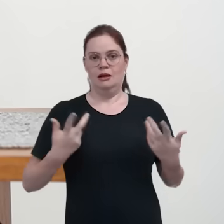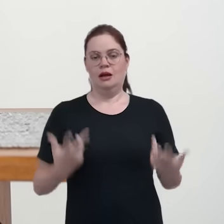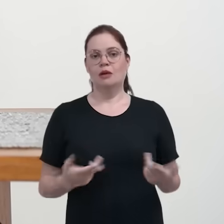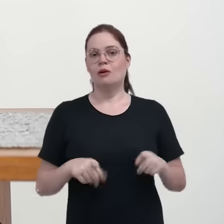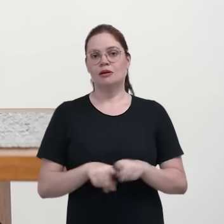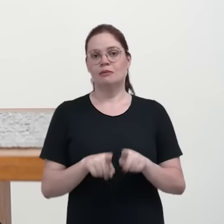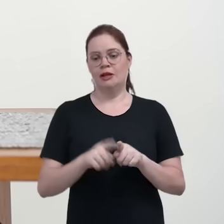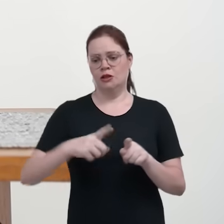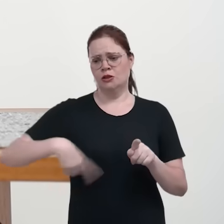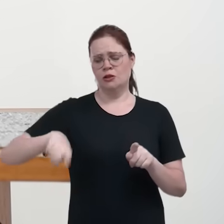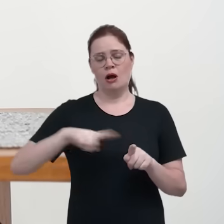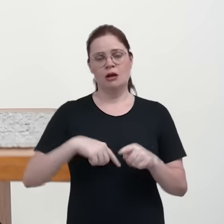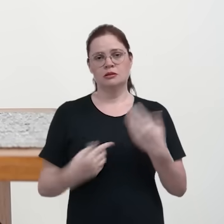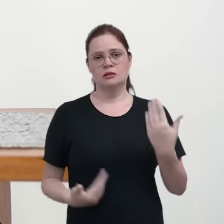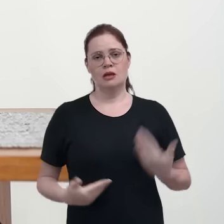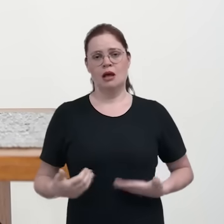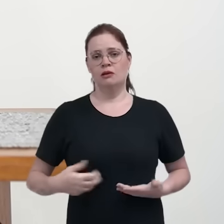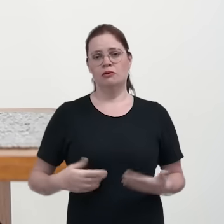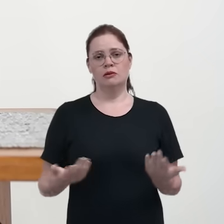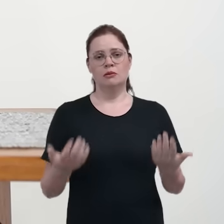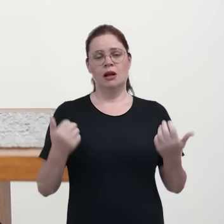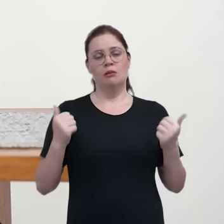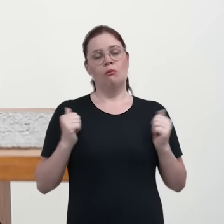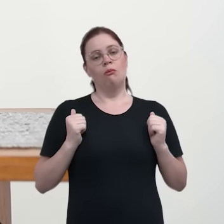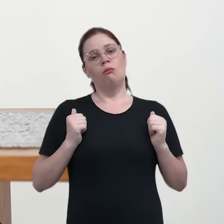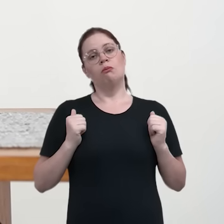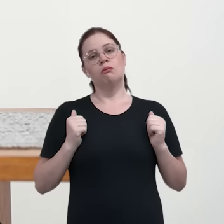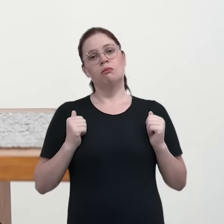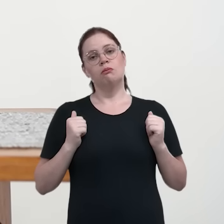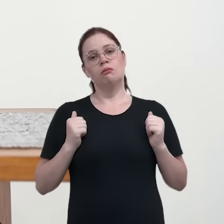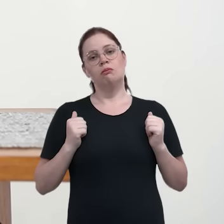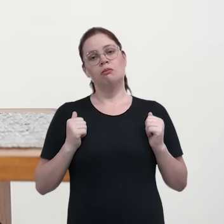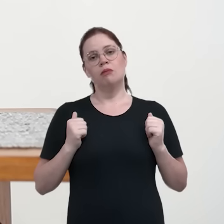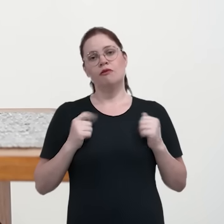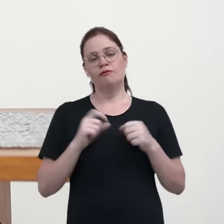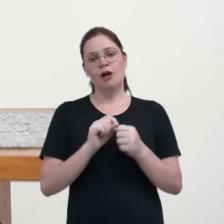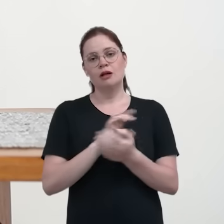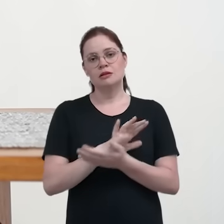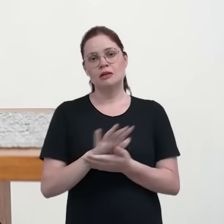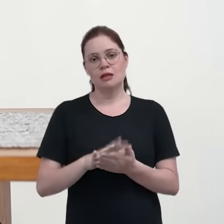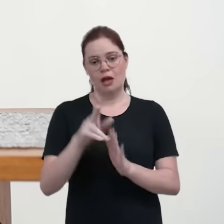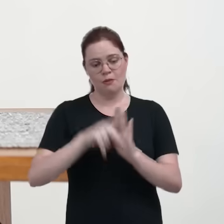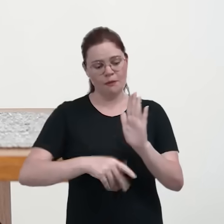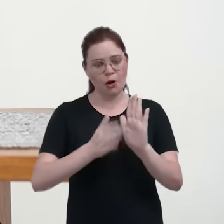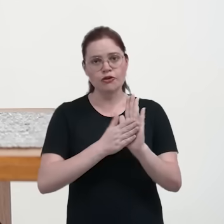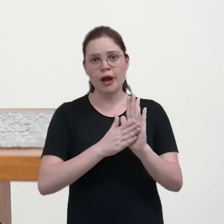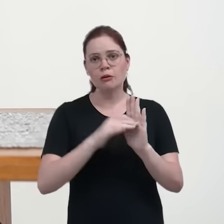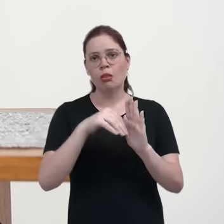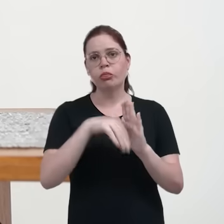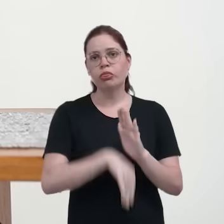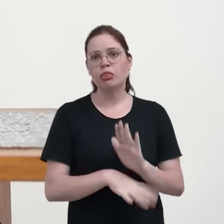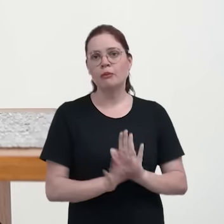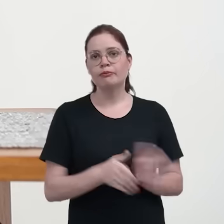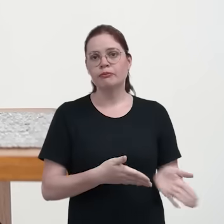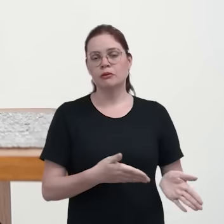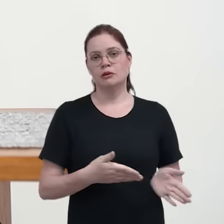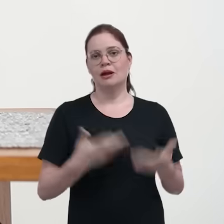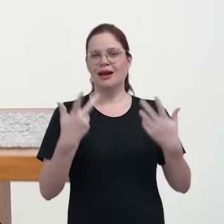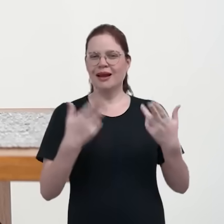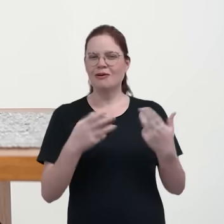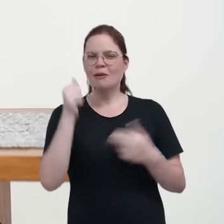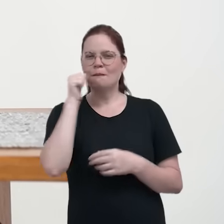que, profeticamente, a igreja infiel dorme. Né? Como as 10 virgens, haviam ali 5 que